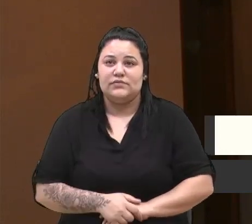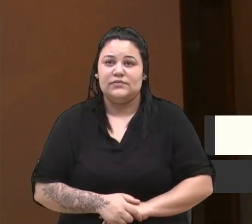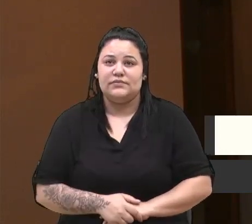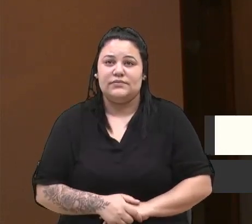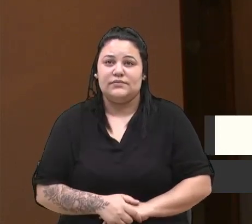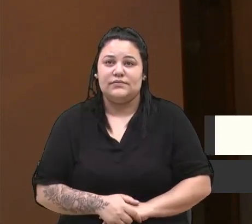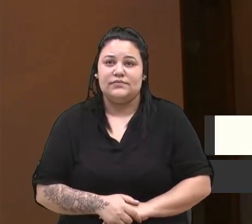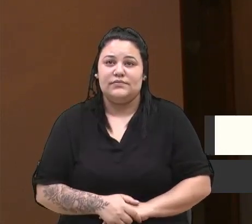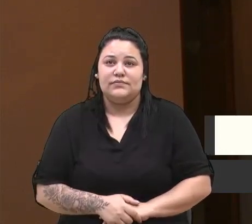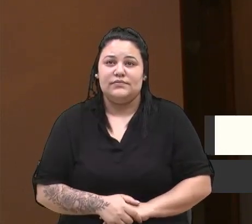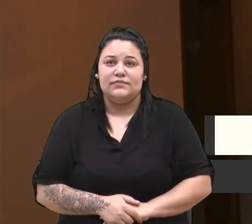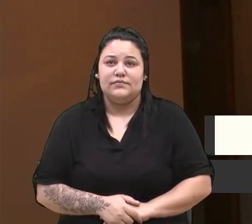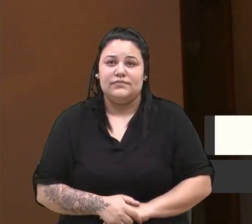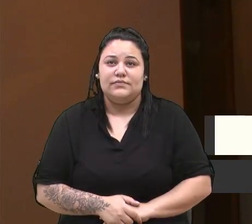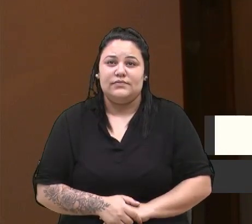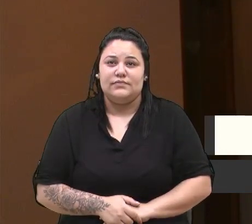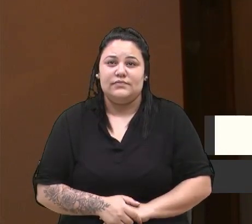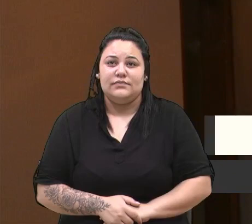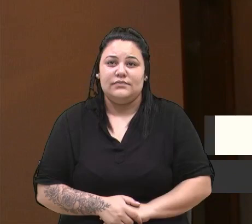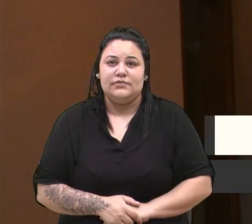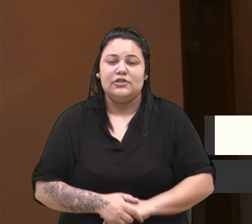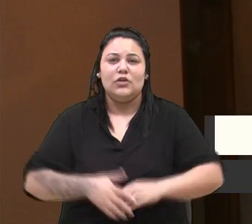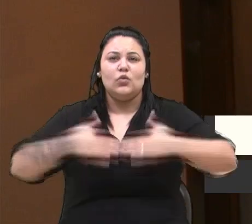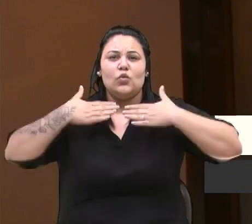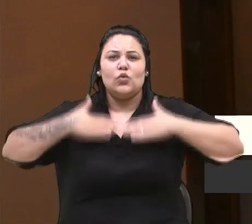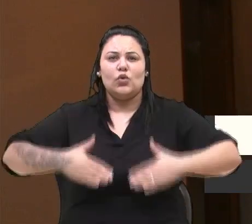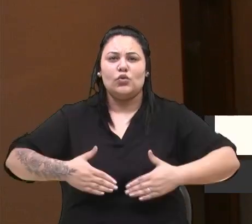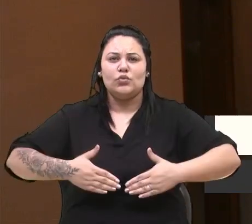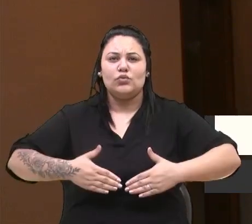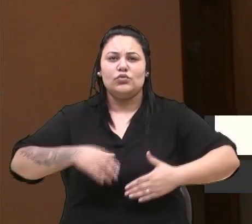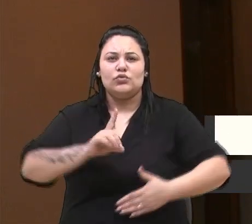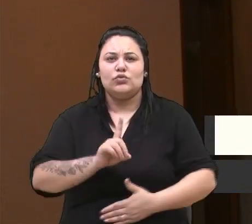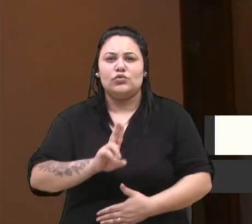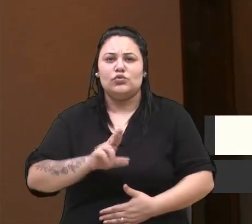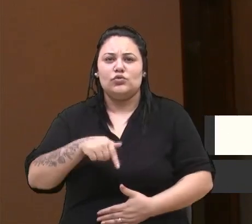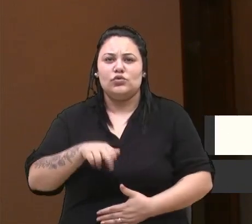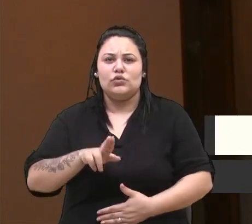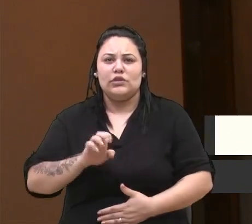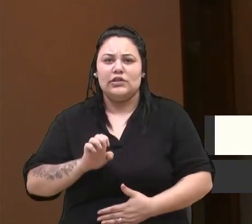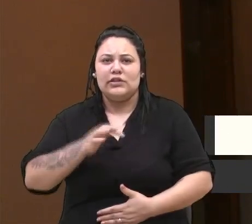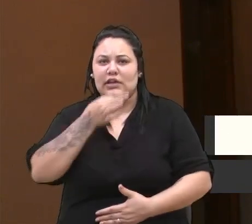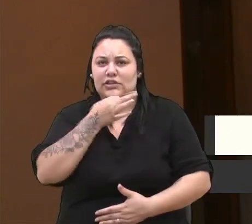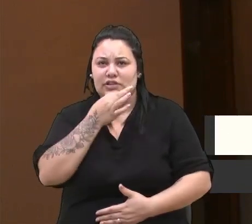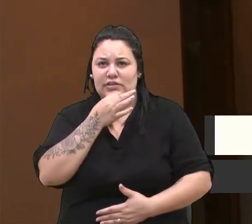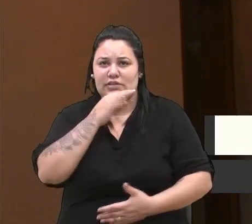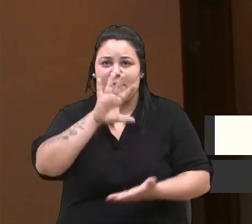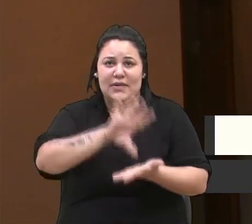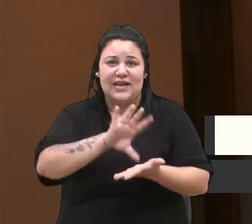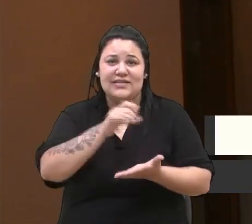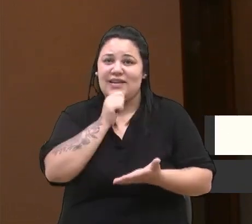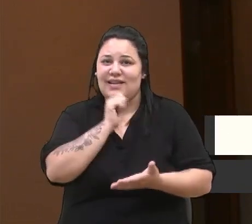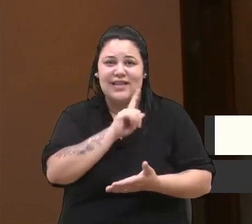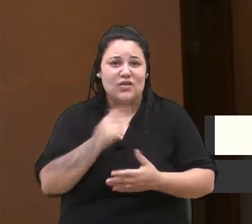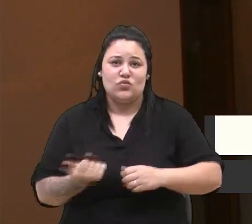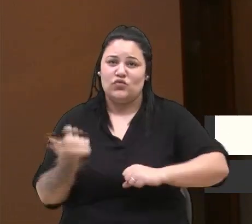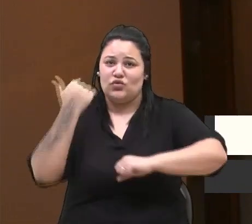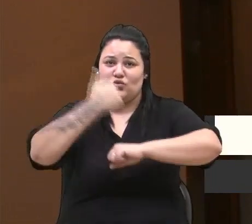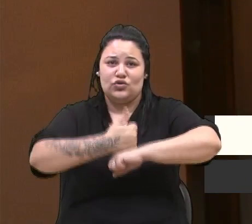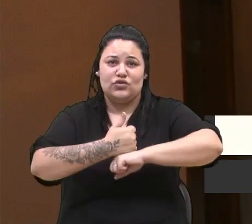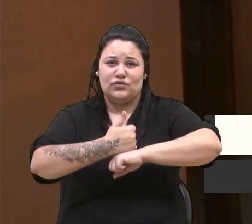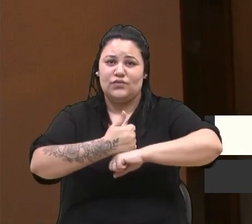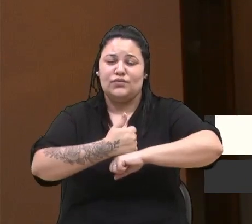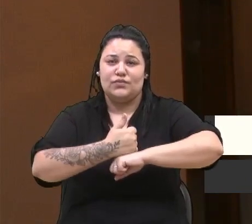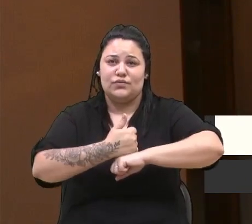do busto do Duque de Caxias, que é um marco bastante importante na nossa praça, que ainda não foi recolocado. Claro que a SOACONCA,